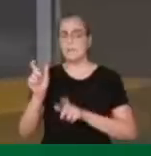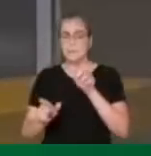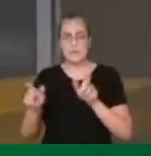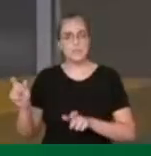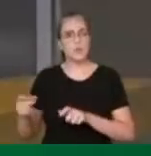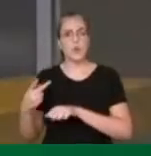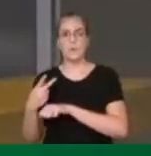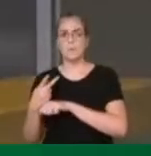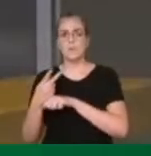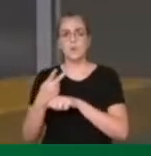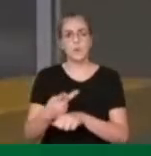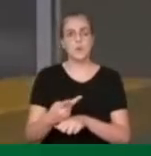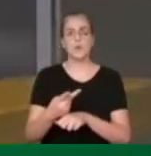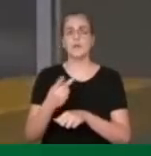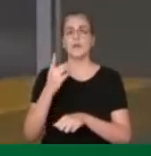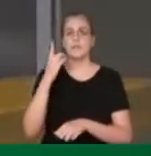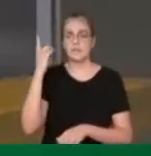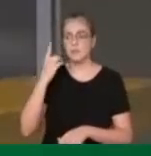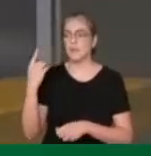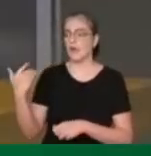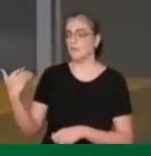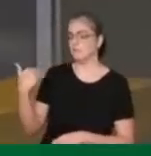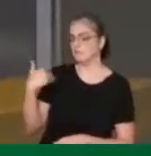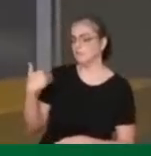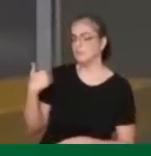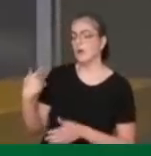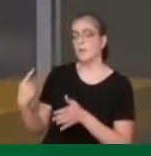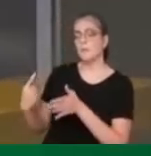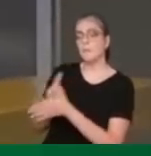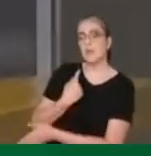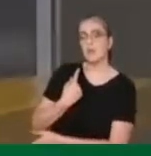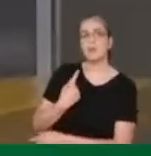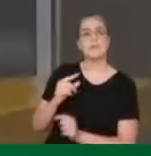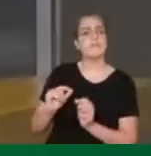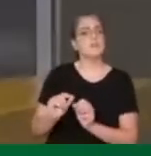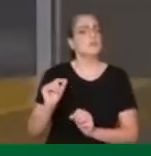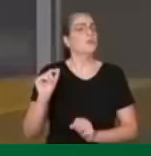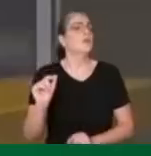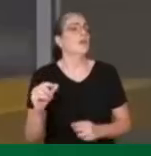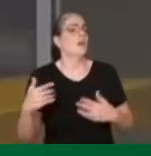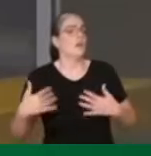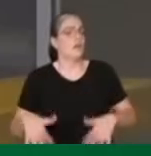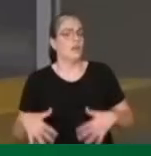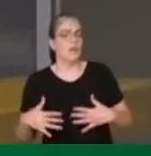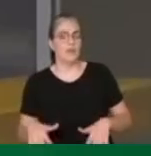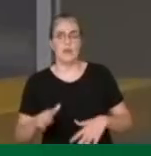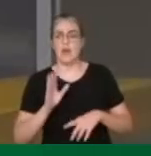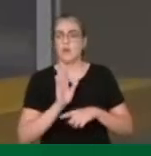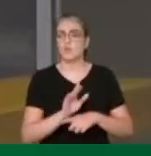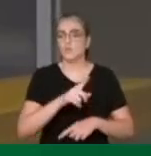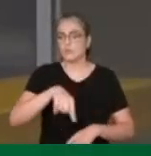os parlamentares que nos procuram, perguntando o que nós faremos por essas pessoas.